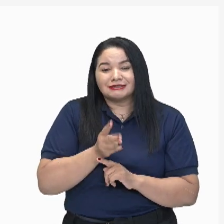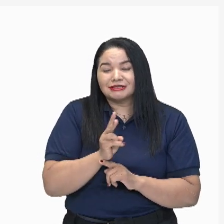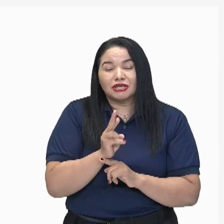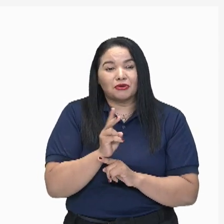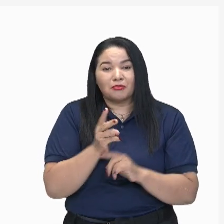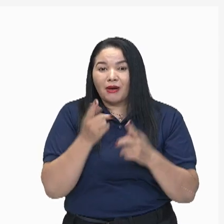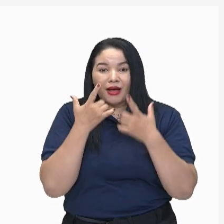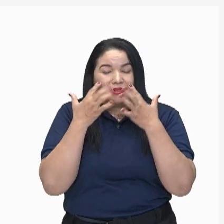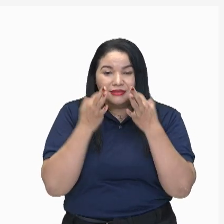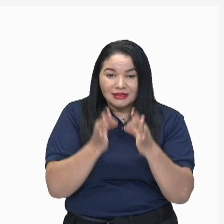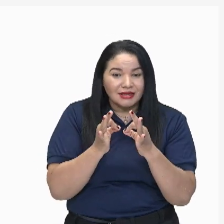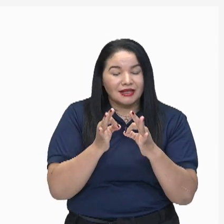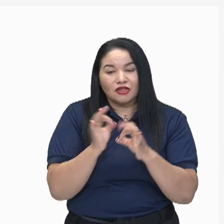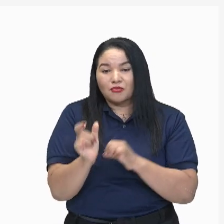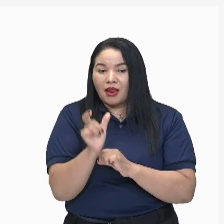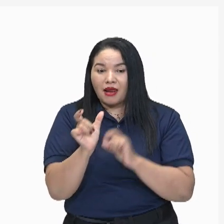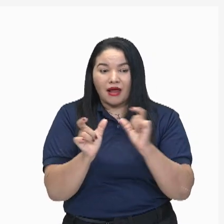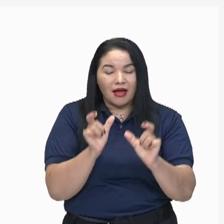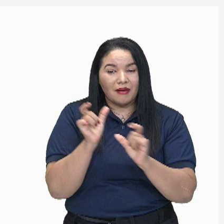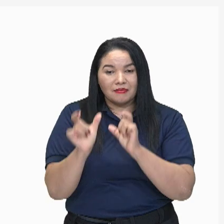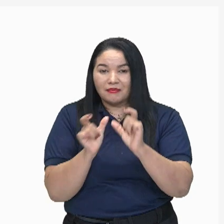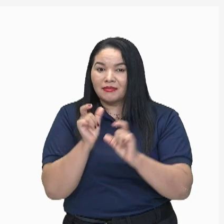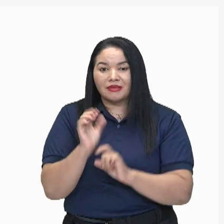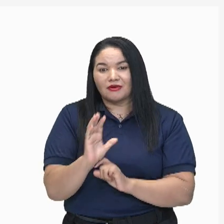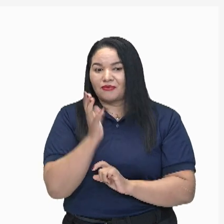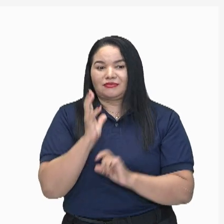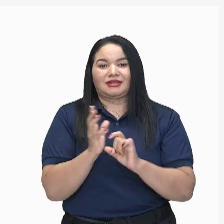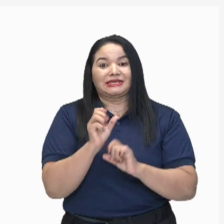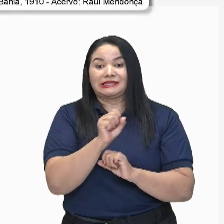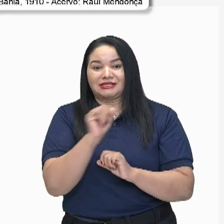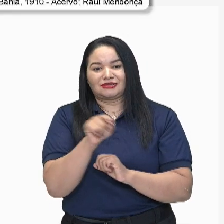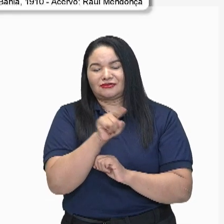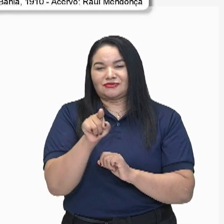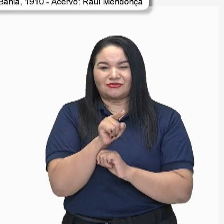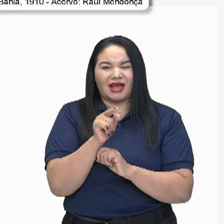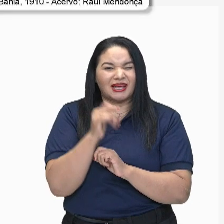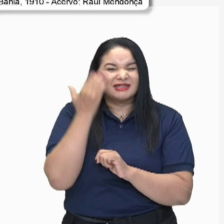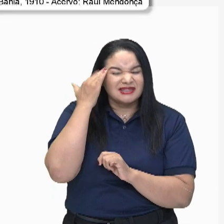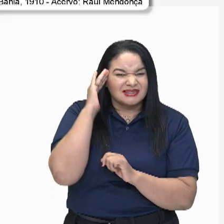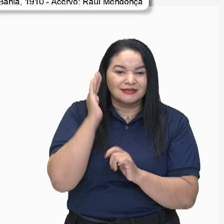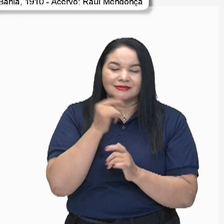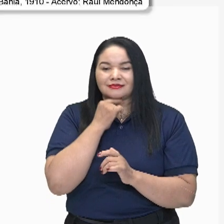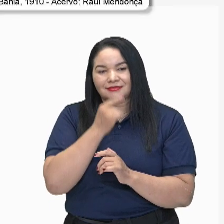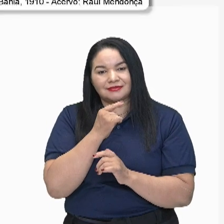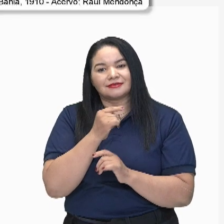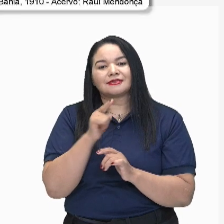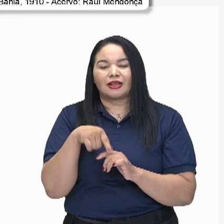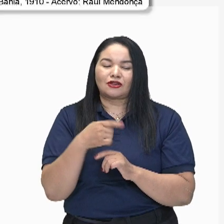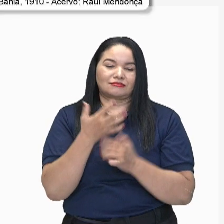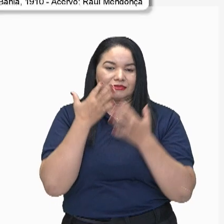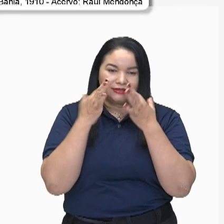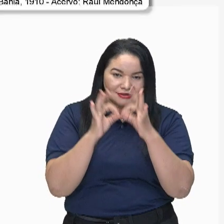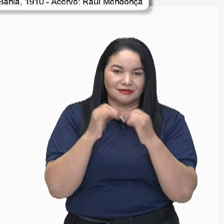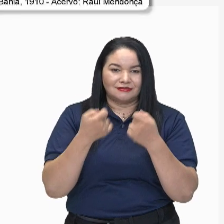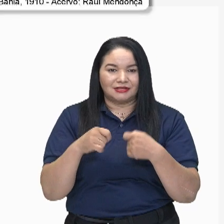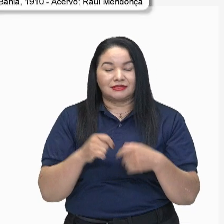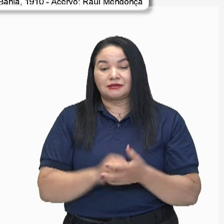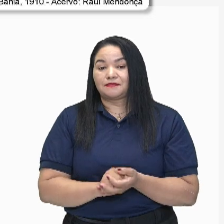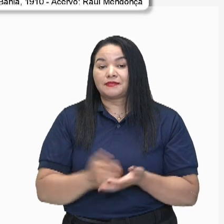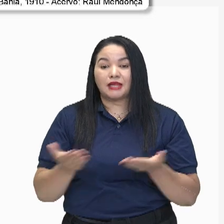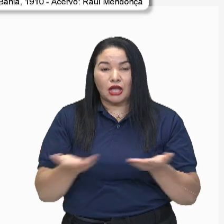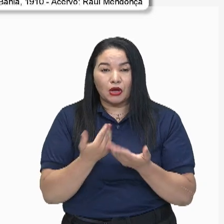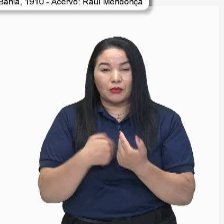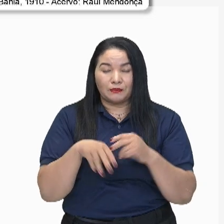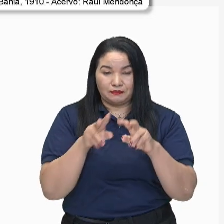ficar atento às palavras, ao que está acontecendo na ação, senão você se perde um pouco. E nós trouxemos aqui um trecho de